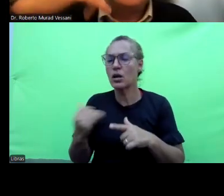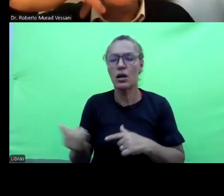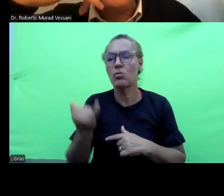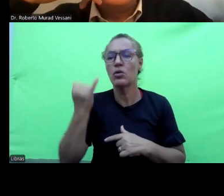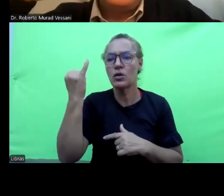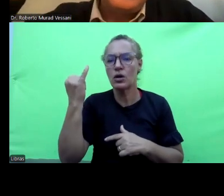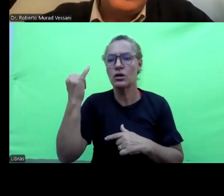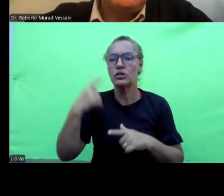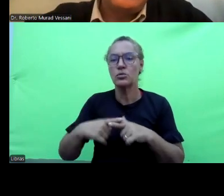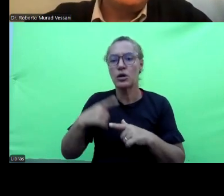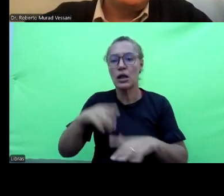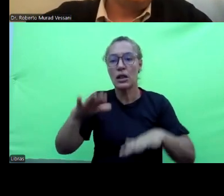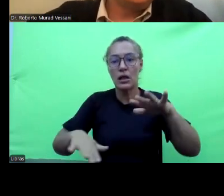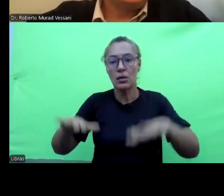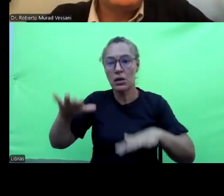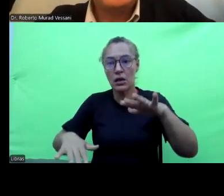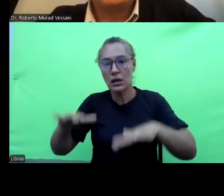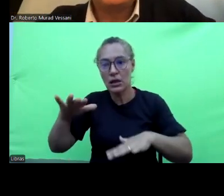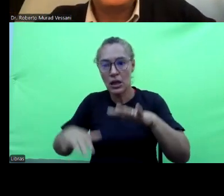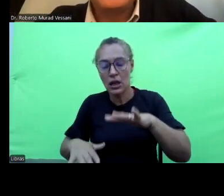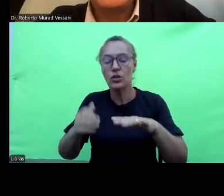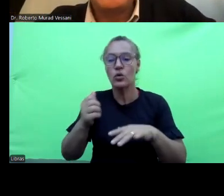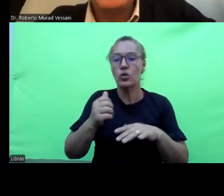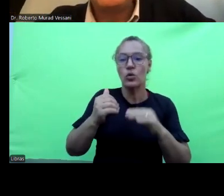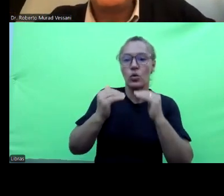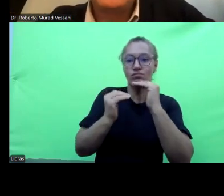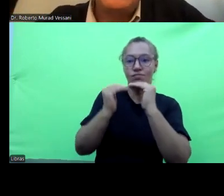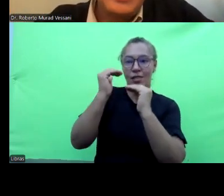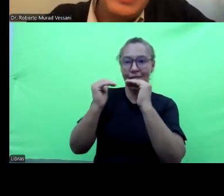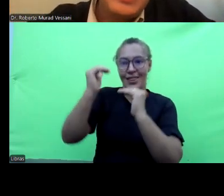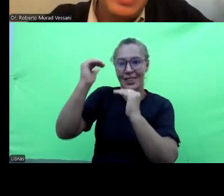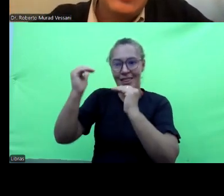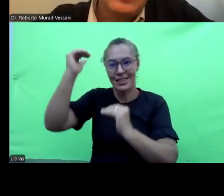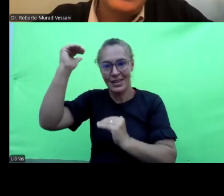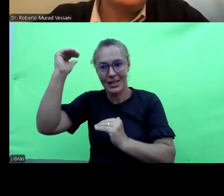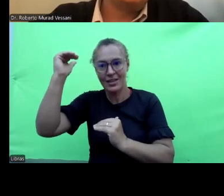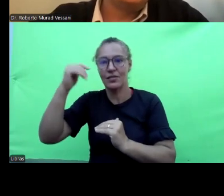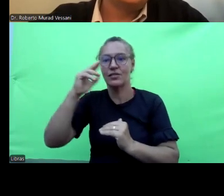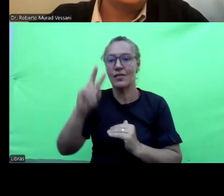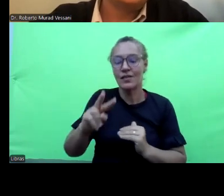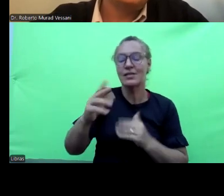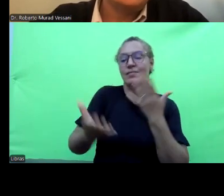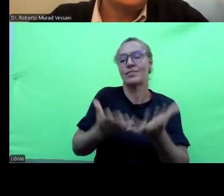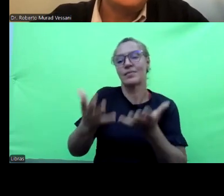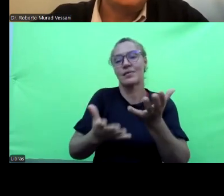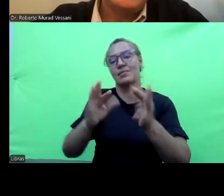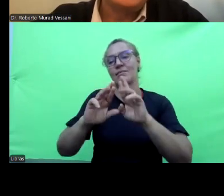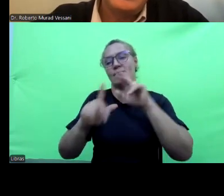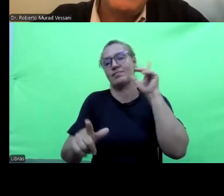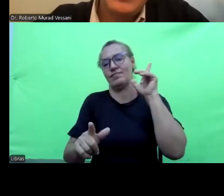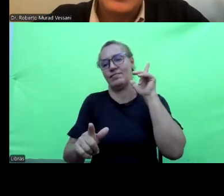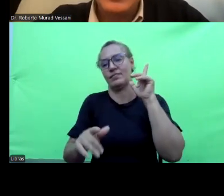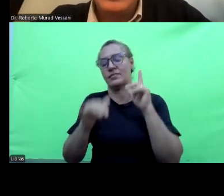de lesão, a gente vai ter um planejamento de tratamento diferenciado, né? Então, pessoas com lesões